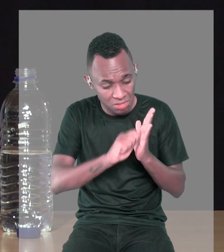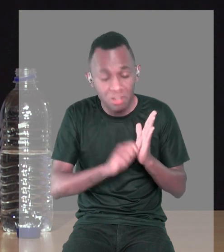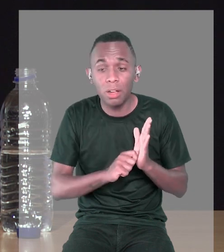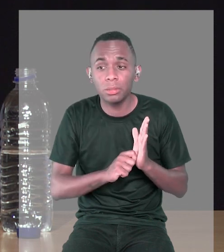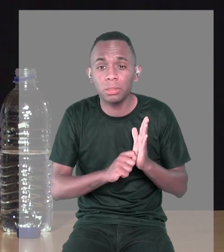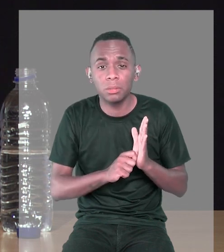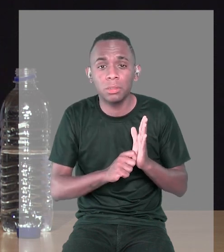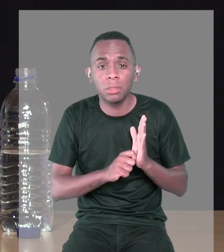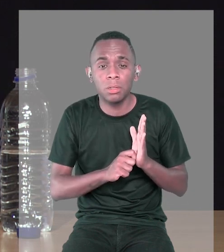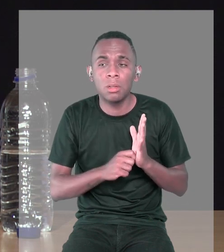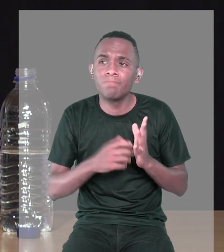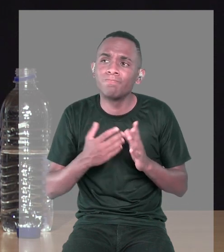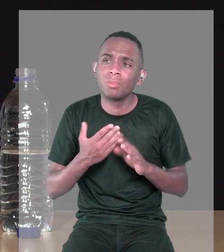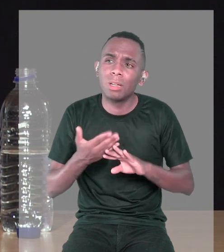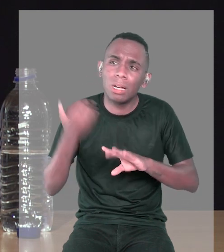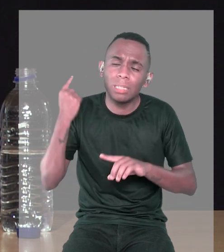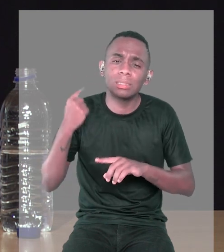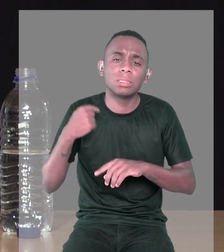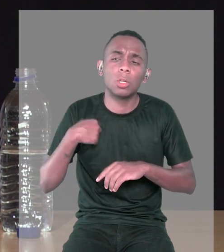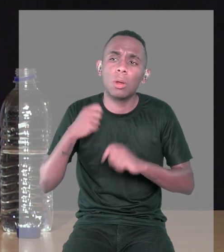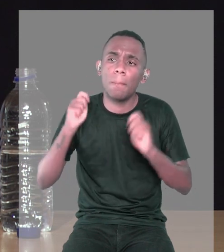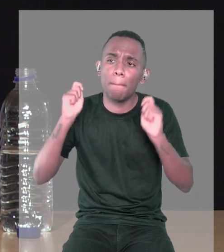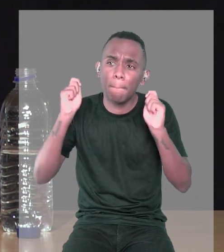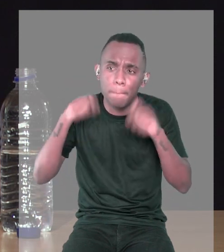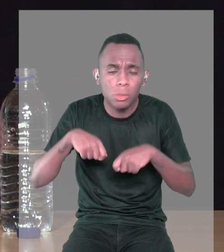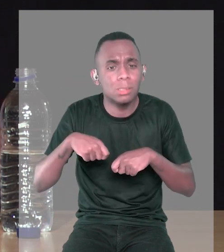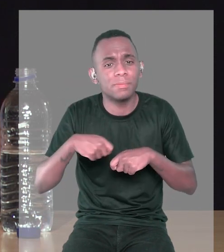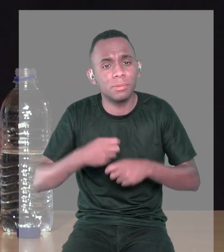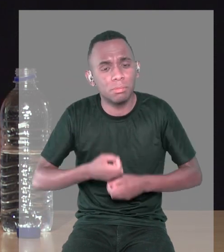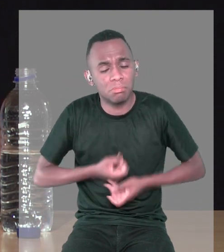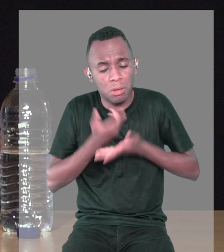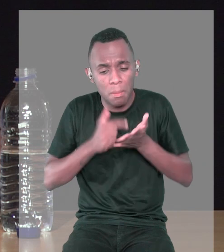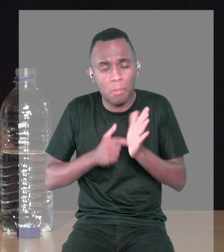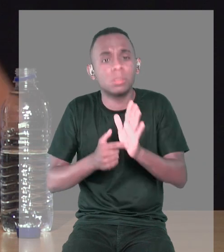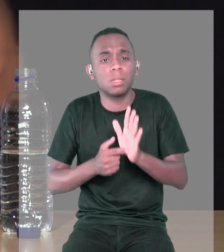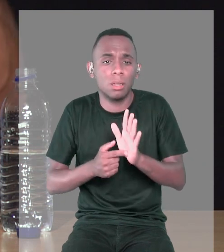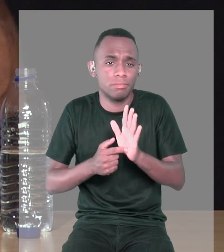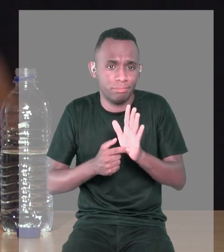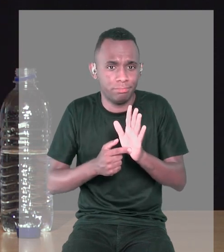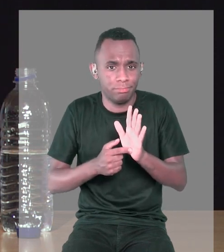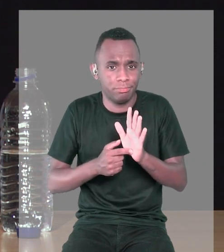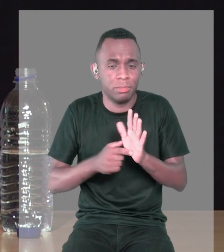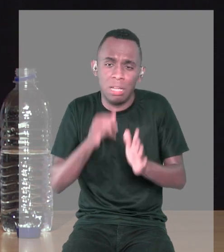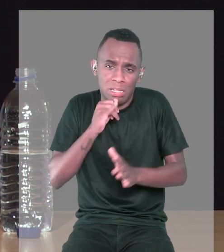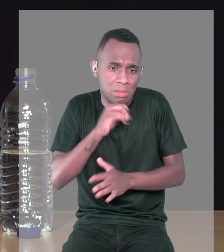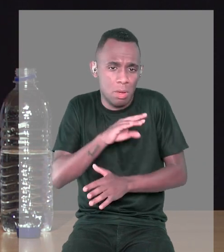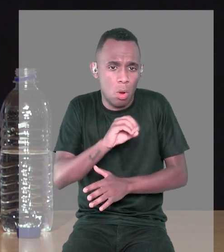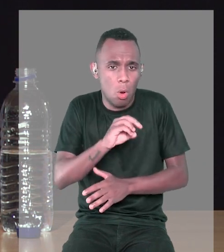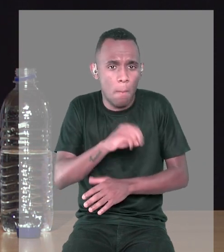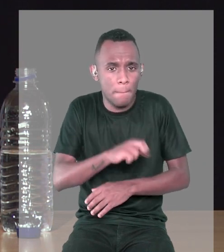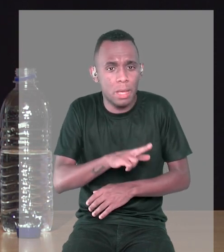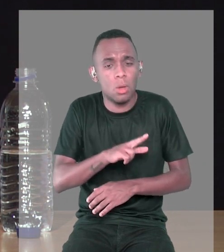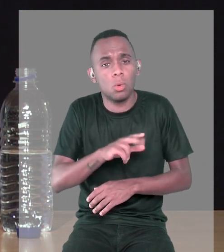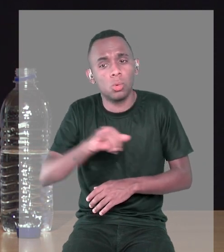Diz André: eu era capaz de demonstrar, invocando Tristão e Isolda, Romeu e Julieta, que